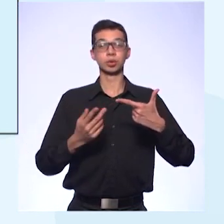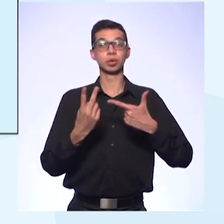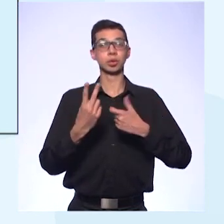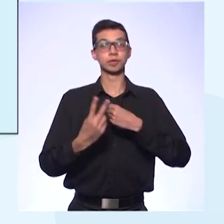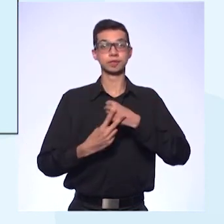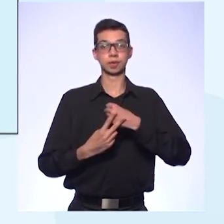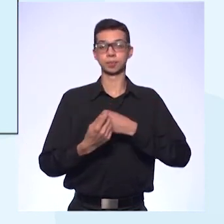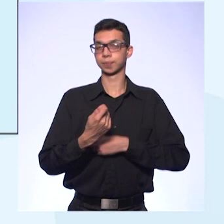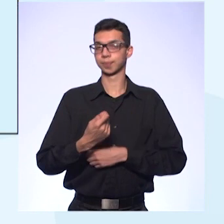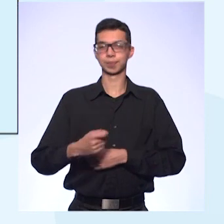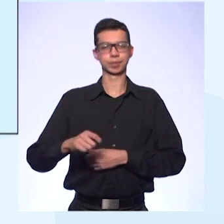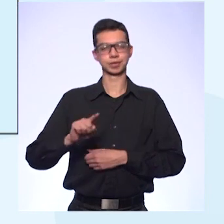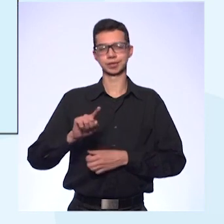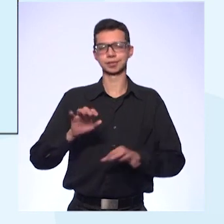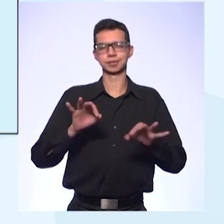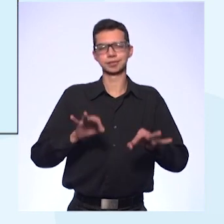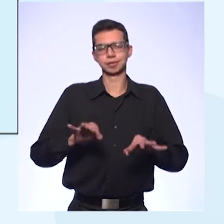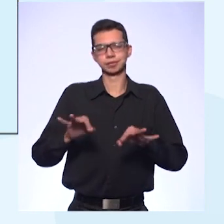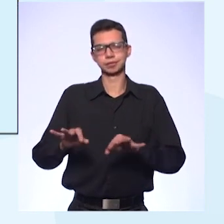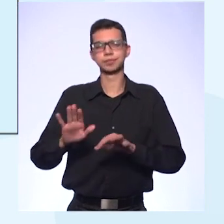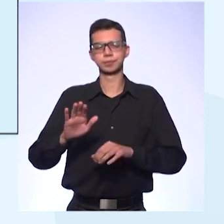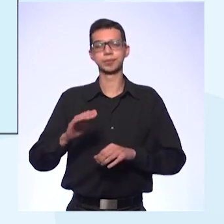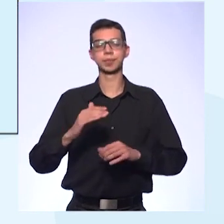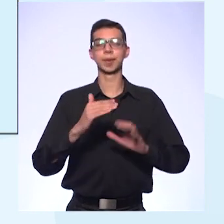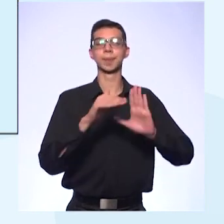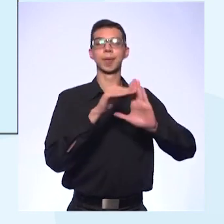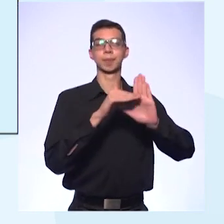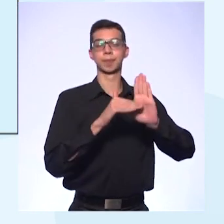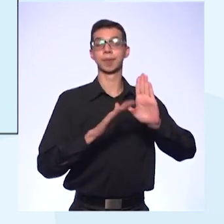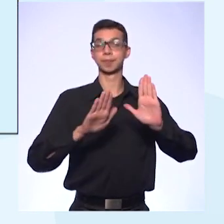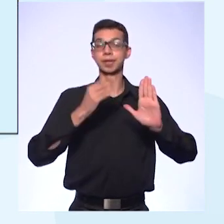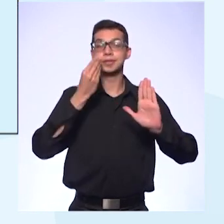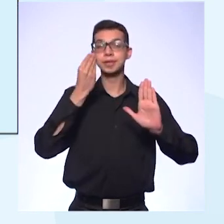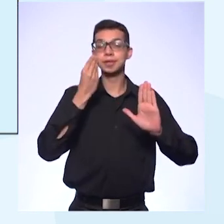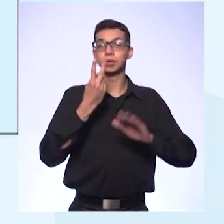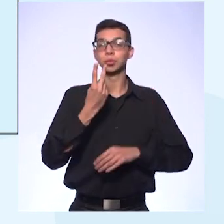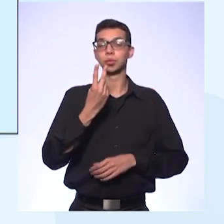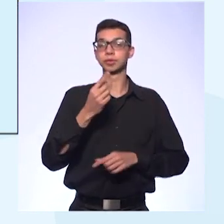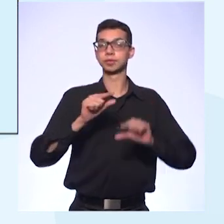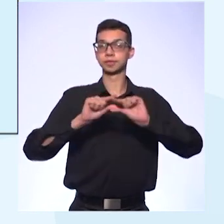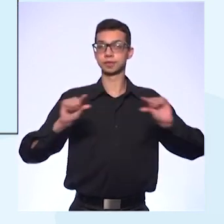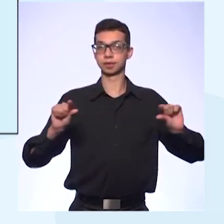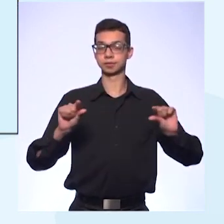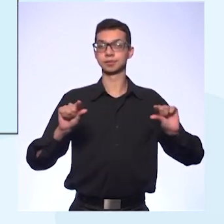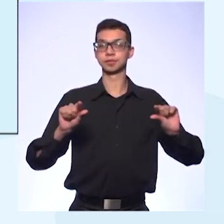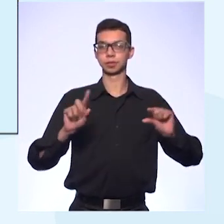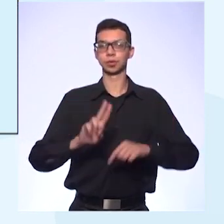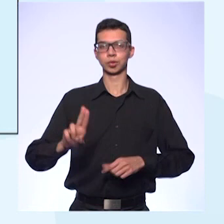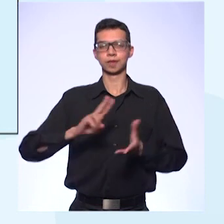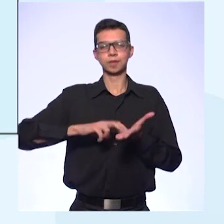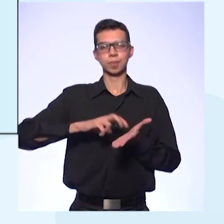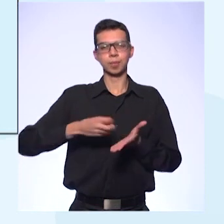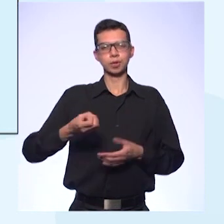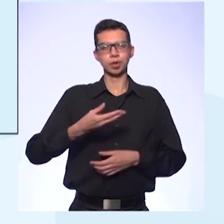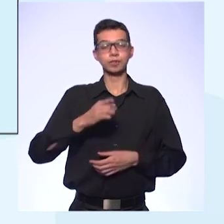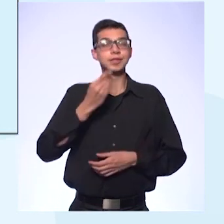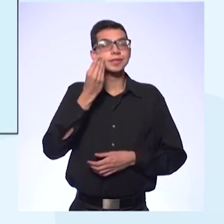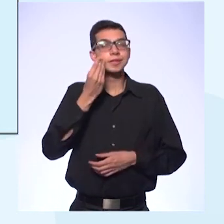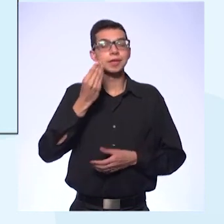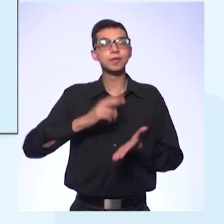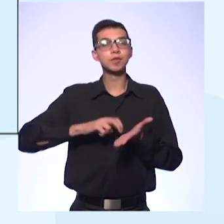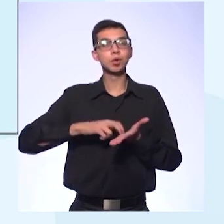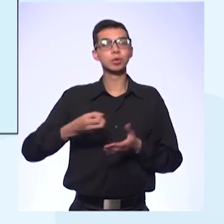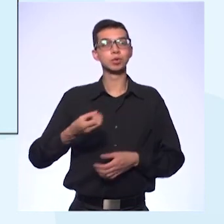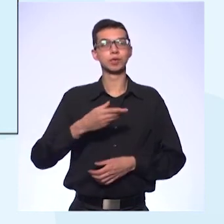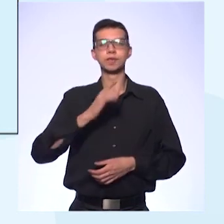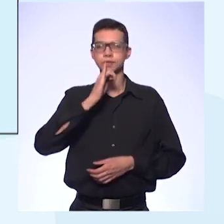ser na ordem, e tentem escrever 2 frases respondendo a mesma pergunta, usando esse vocabulário novo. Tenta usar o vocabulário novo. O que você já